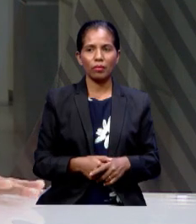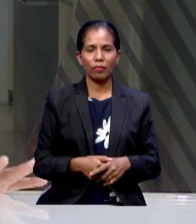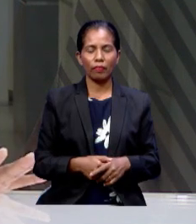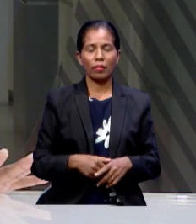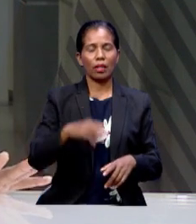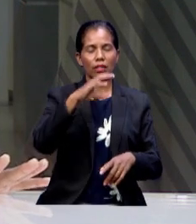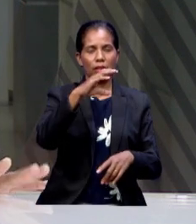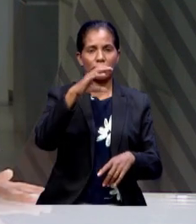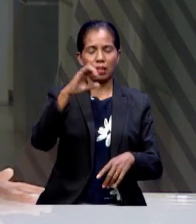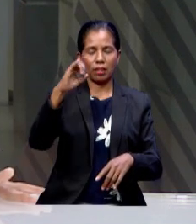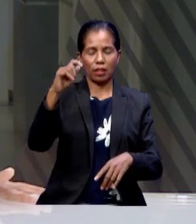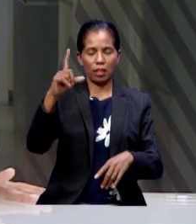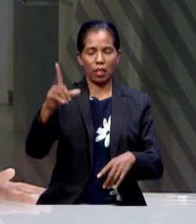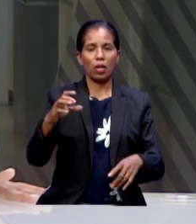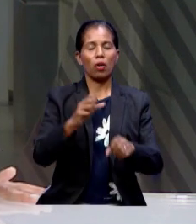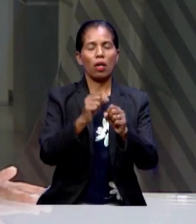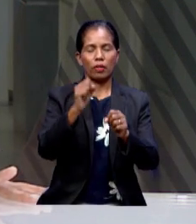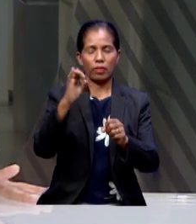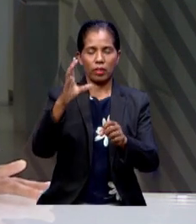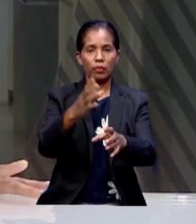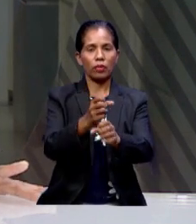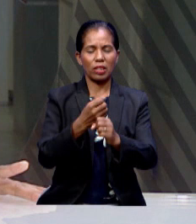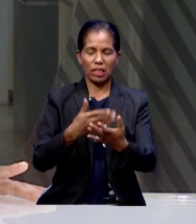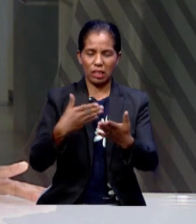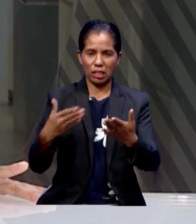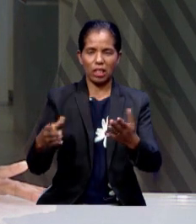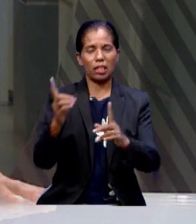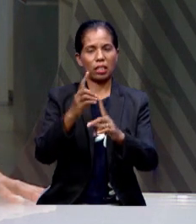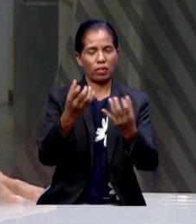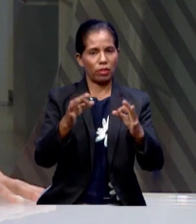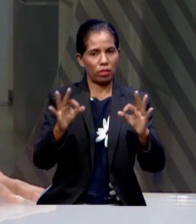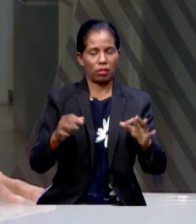Sisi tele Huawei seprendi sesang liupra suyar maisheng mei martman liwana.